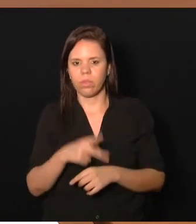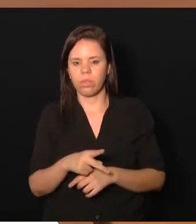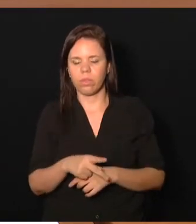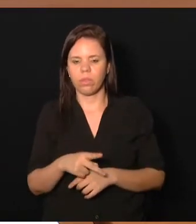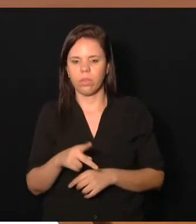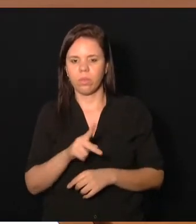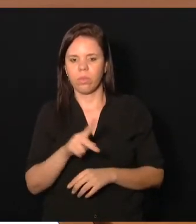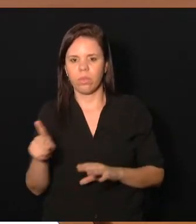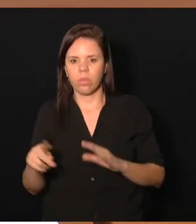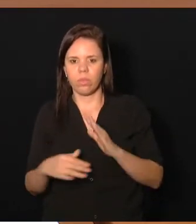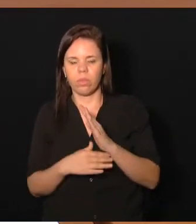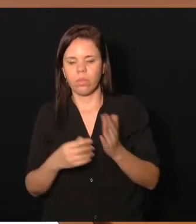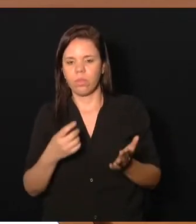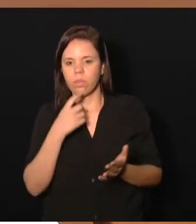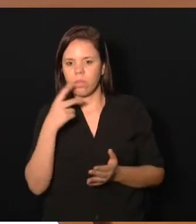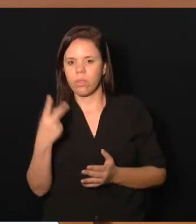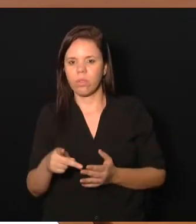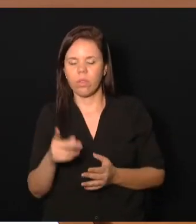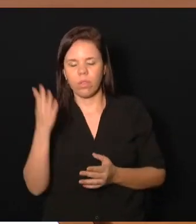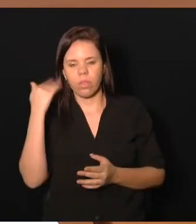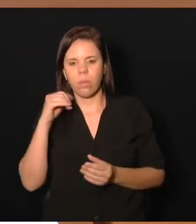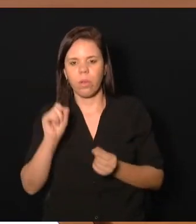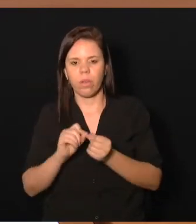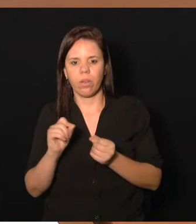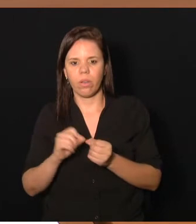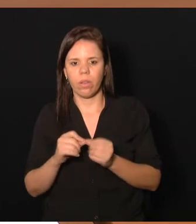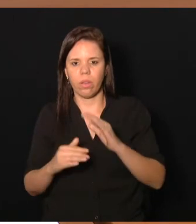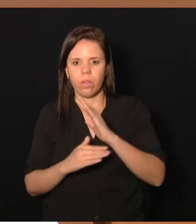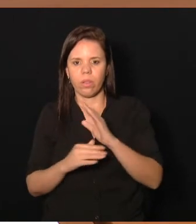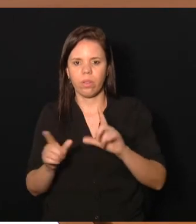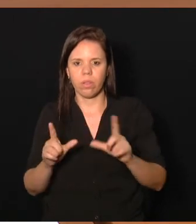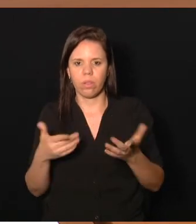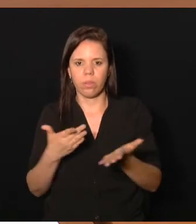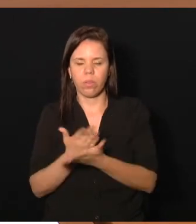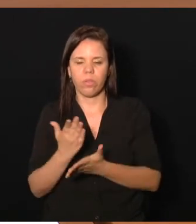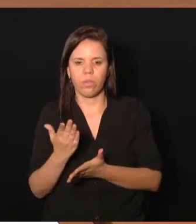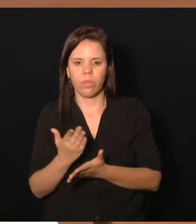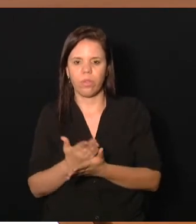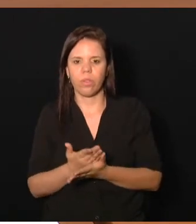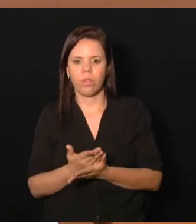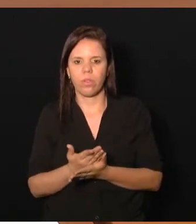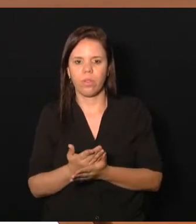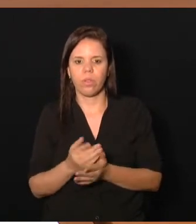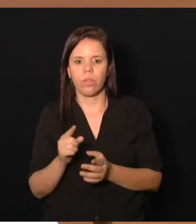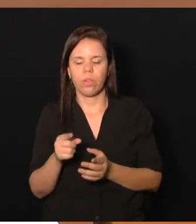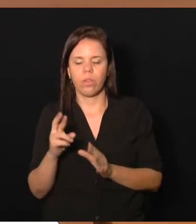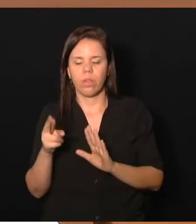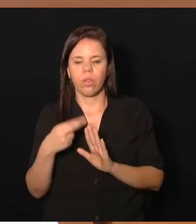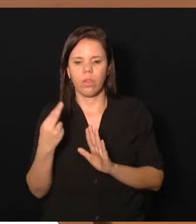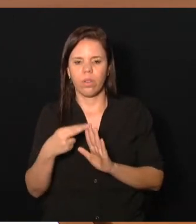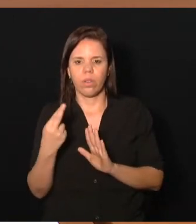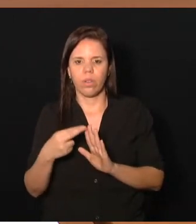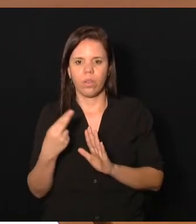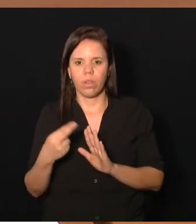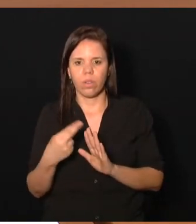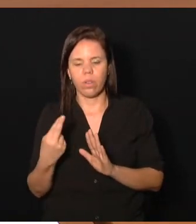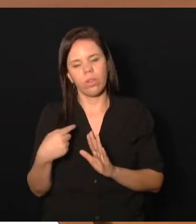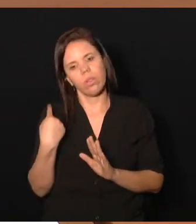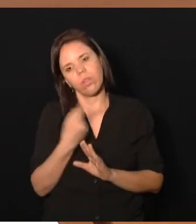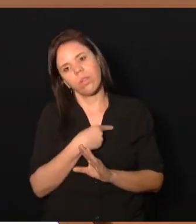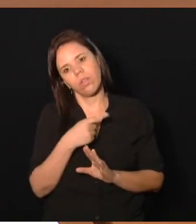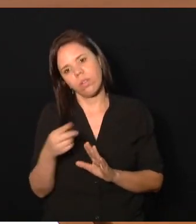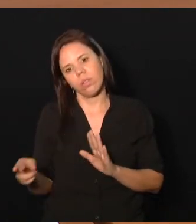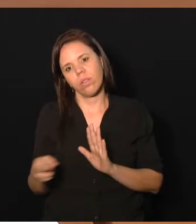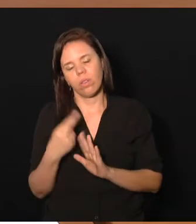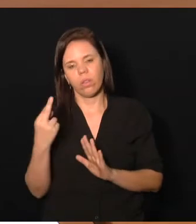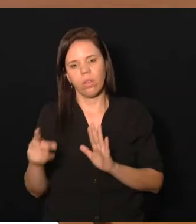da Câmara Municipal de Campinas faz saber que a Câmara Municipal aprovou e eu promulgo a seguinte resolução. Isso nossa resolução